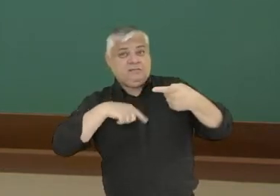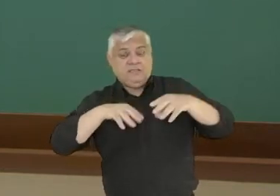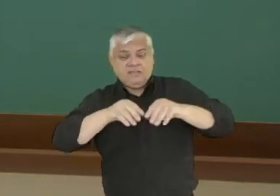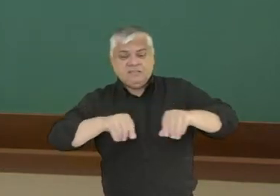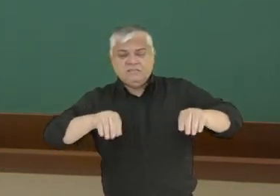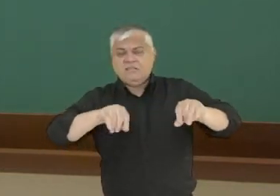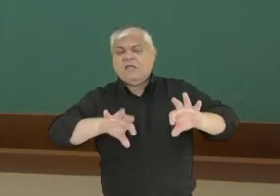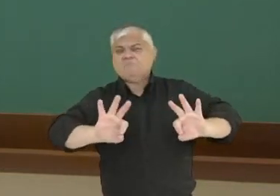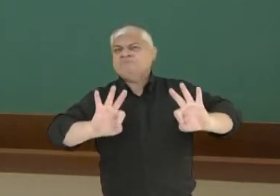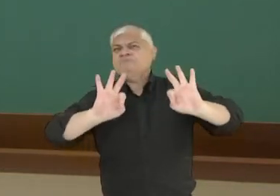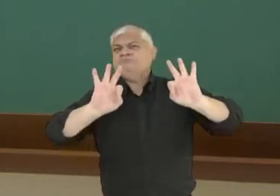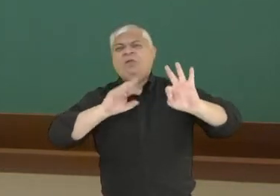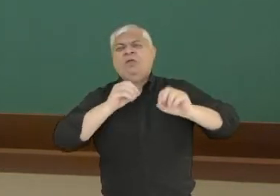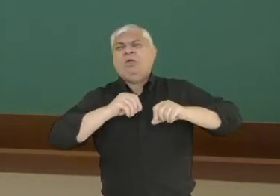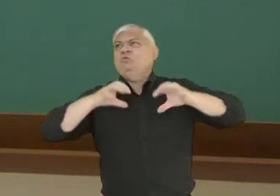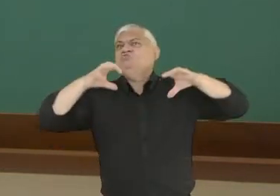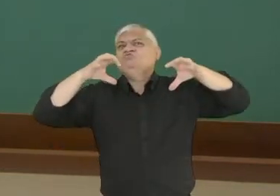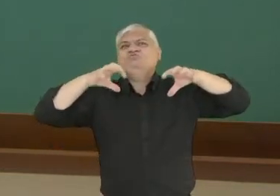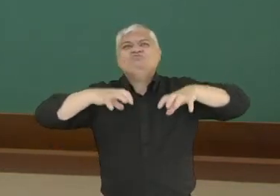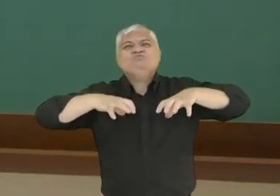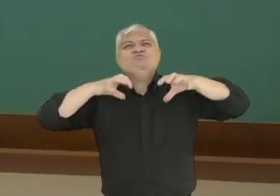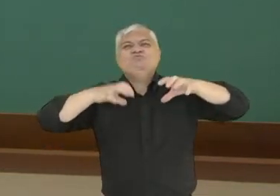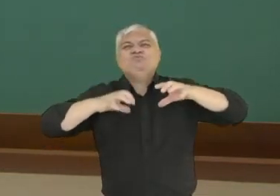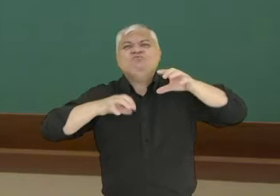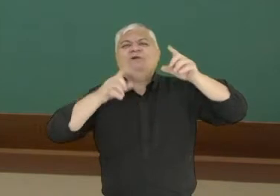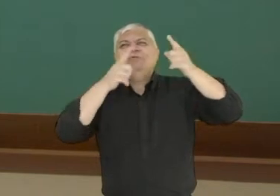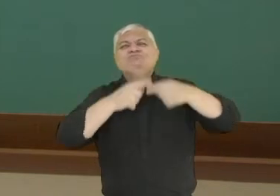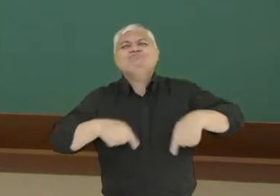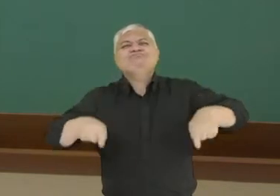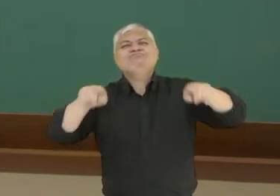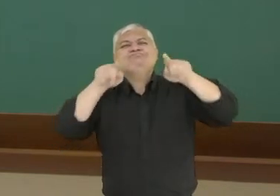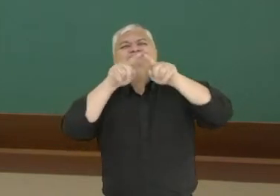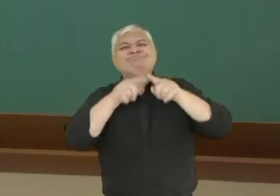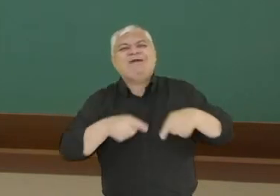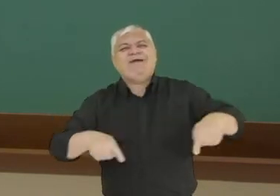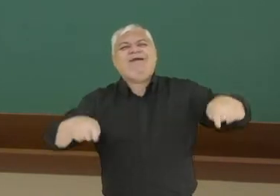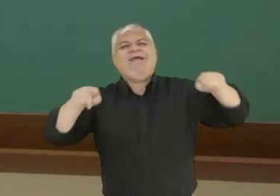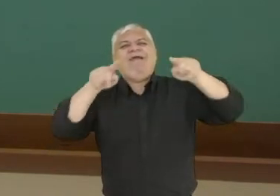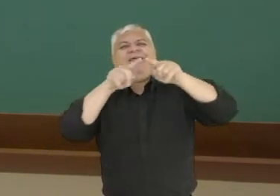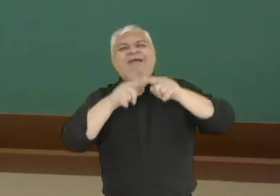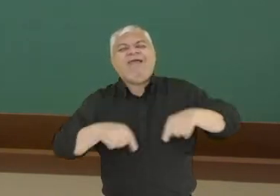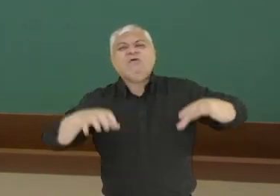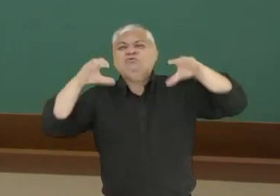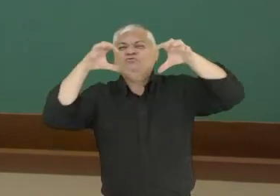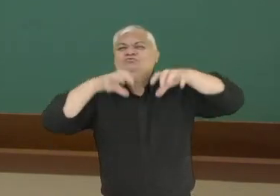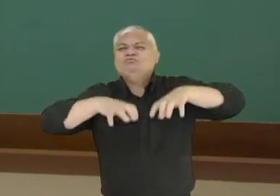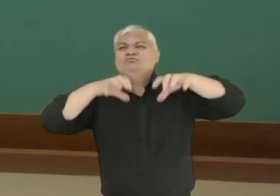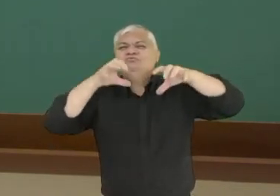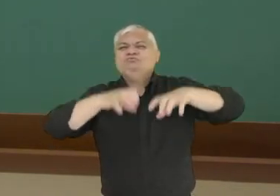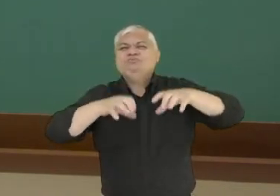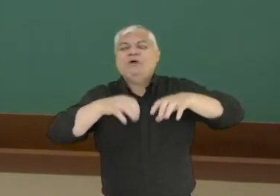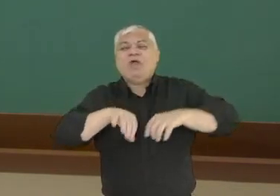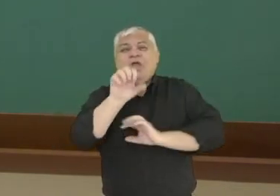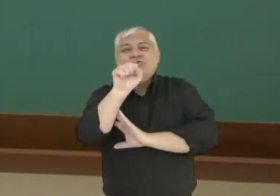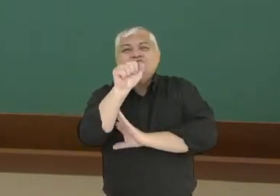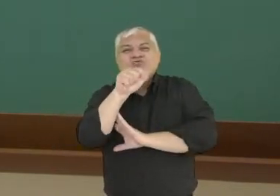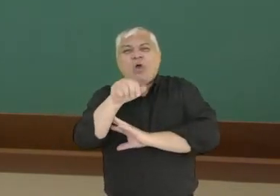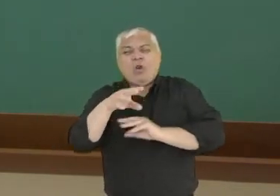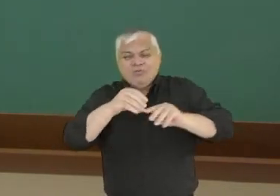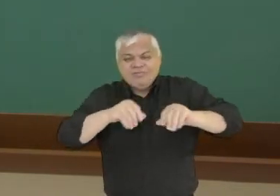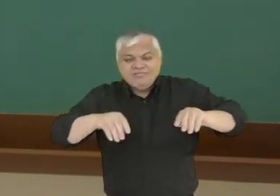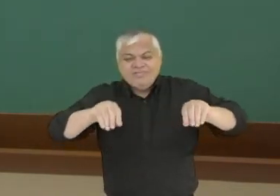solos férteis e Chuvas regulares ou seja se o solo é um solo fértil o que